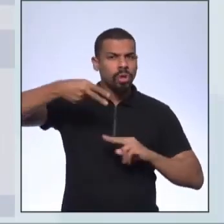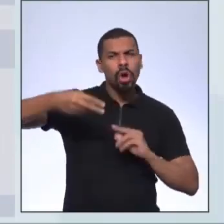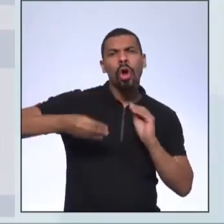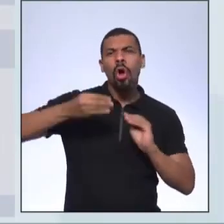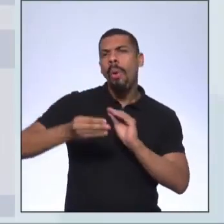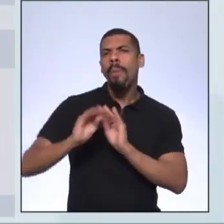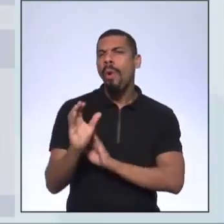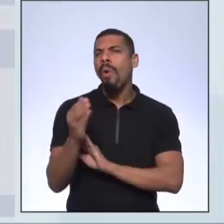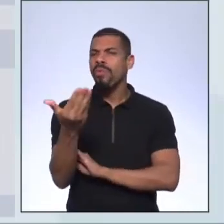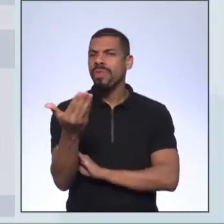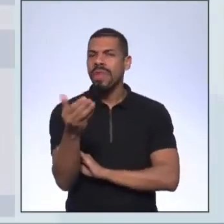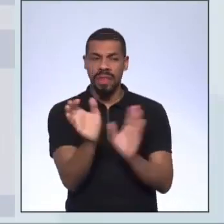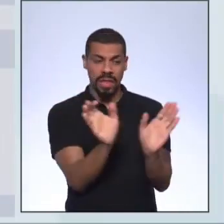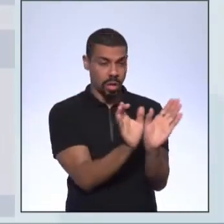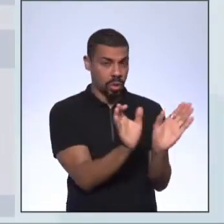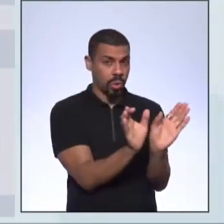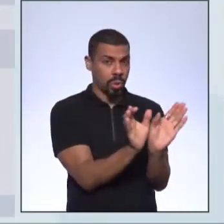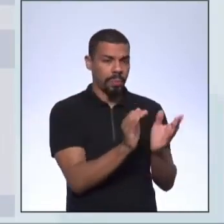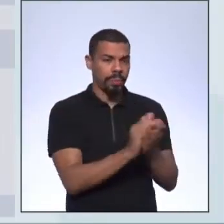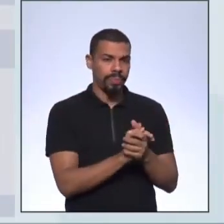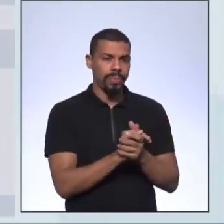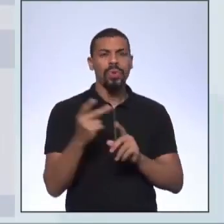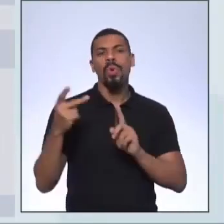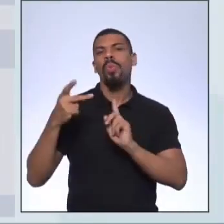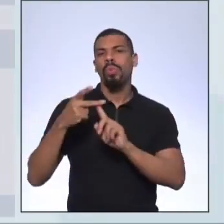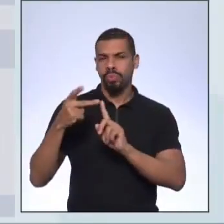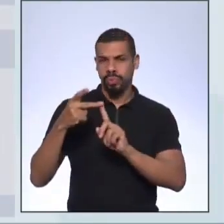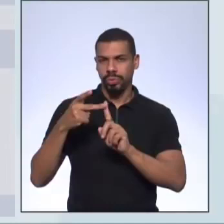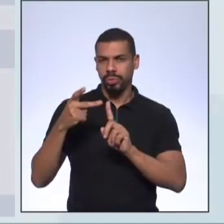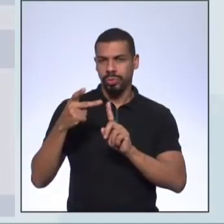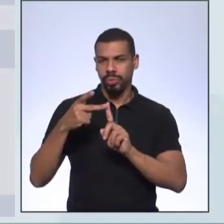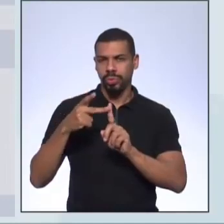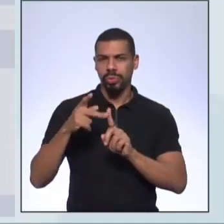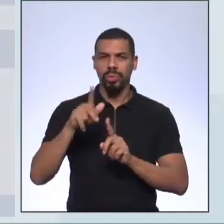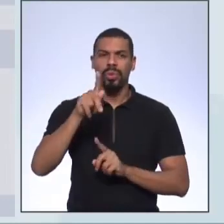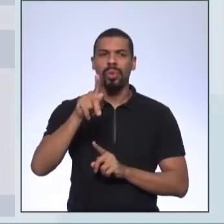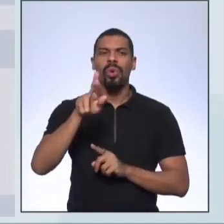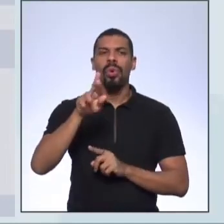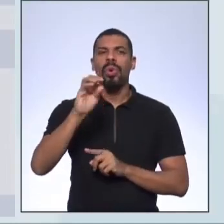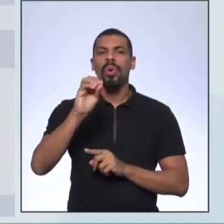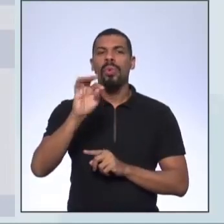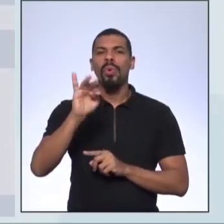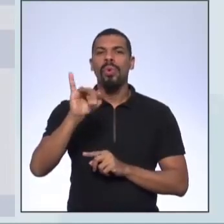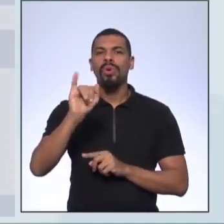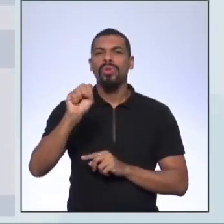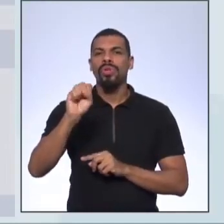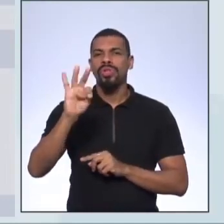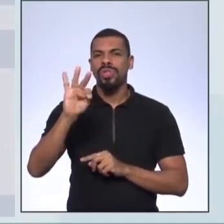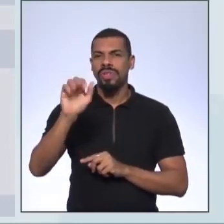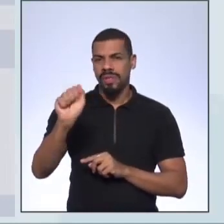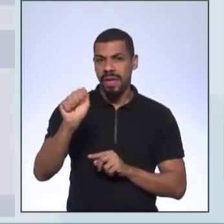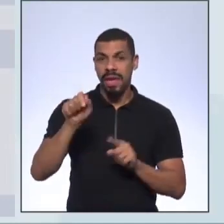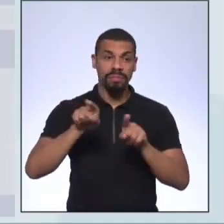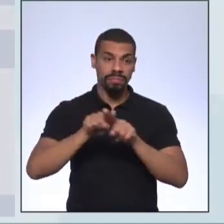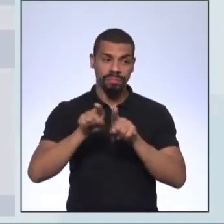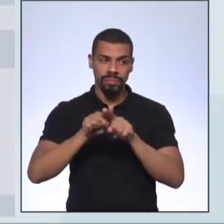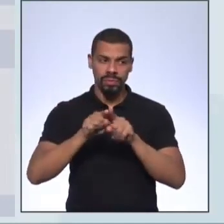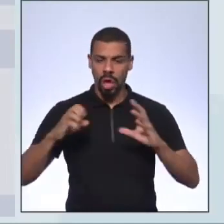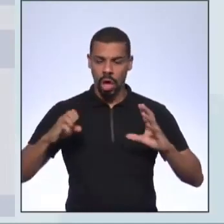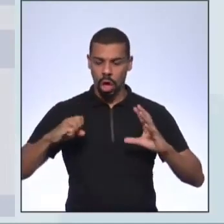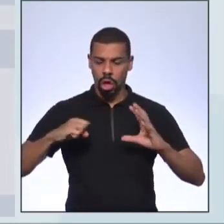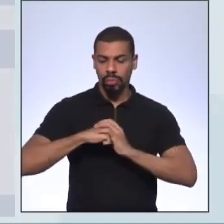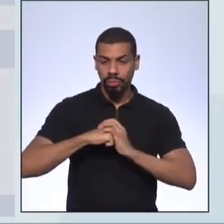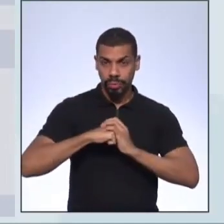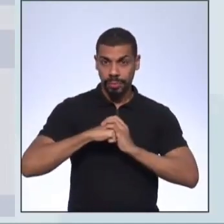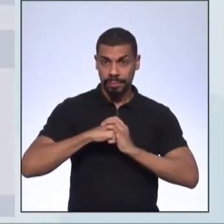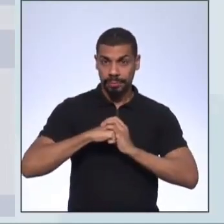aí acontece nesse grupo. Os protistas, os protozoários e as algas também são seres ali que